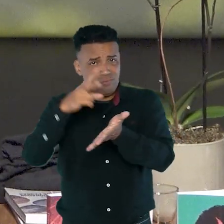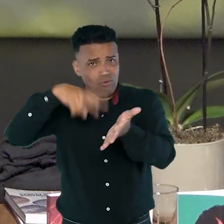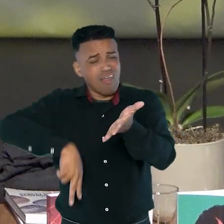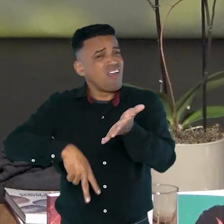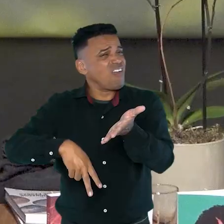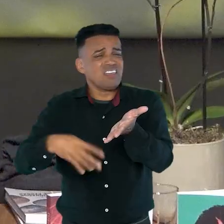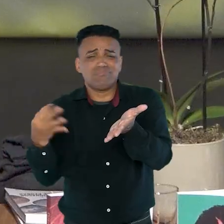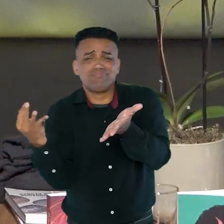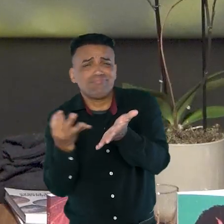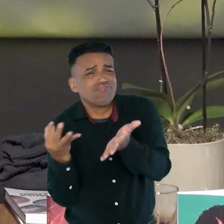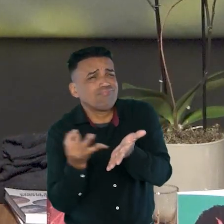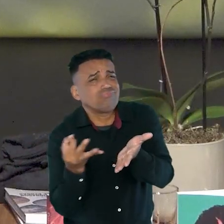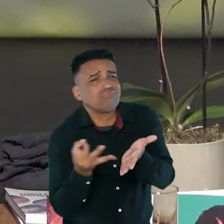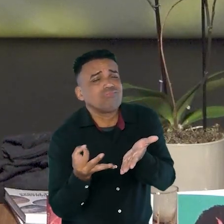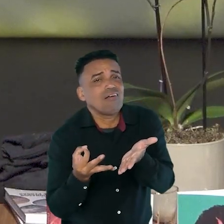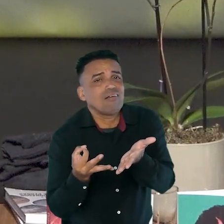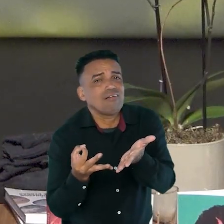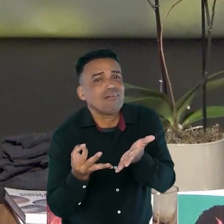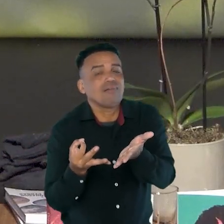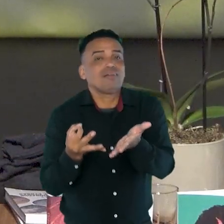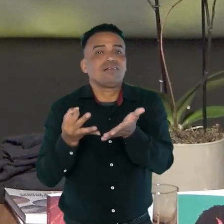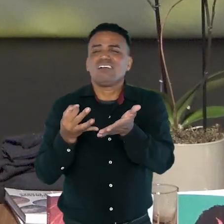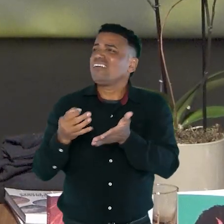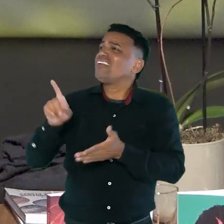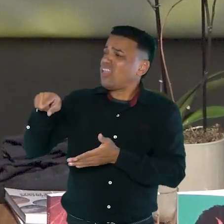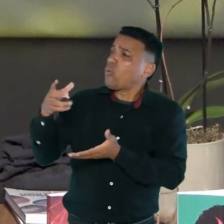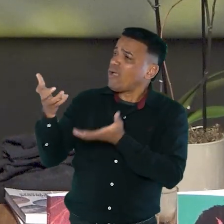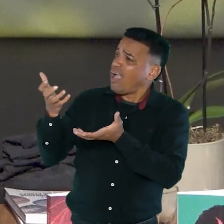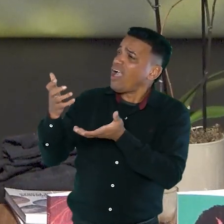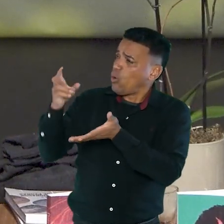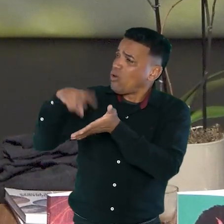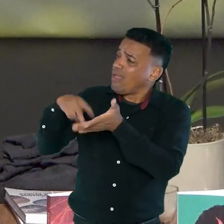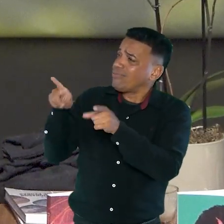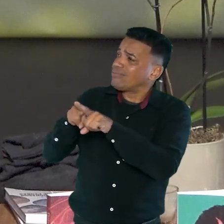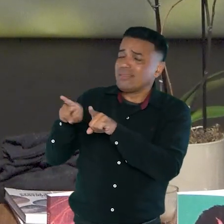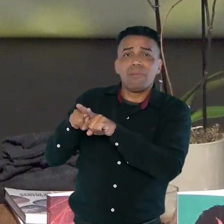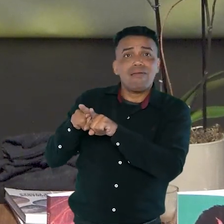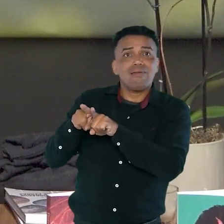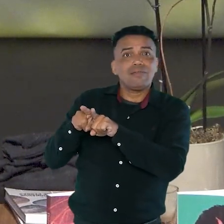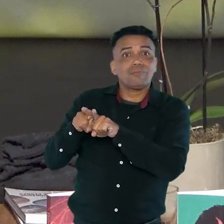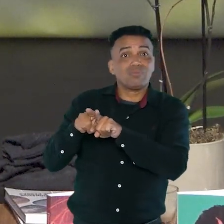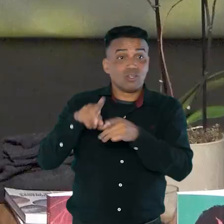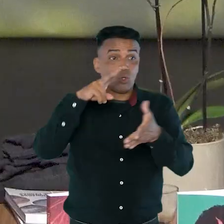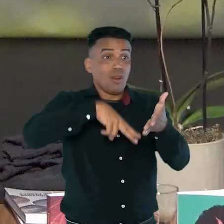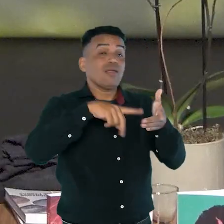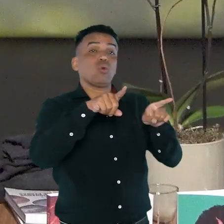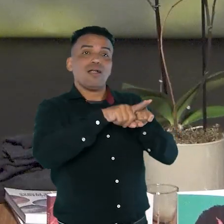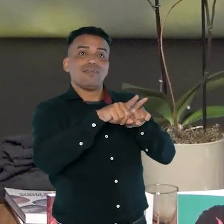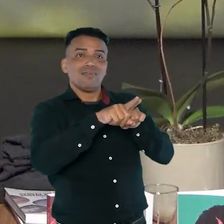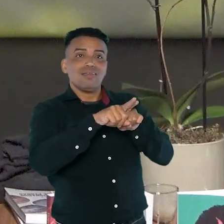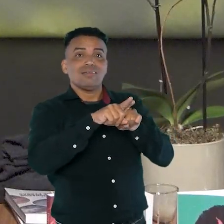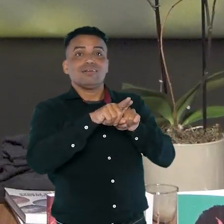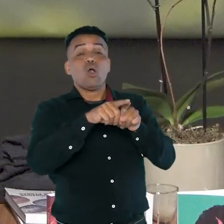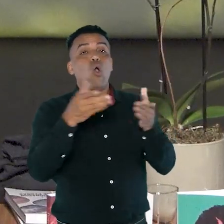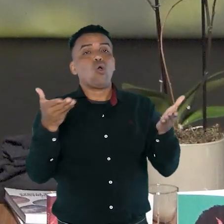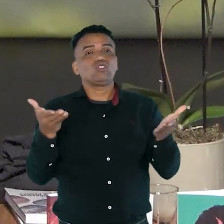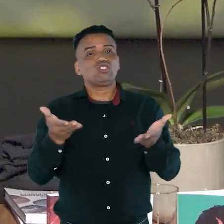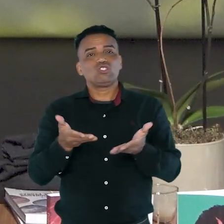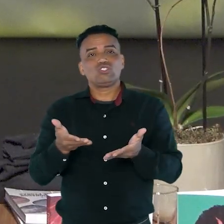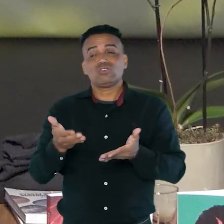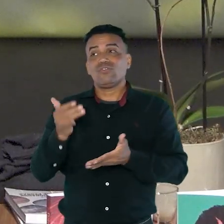esse livro é foda, esse livro pá. A pessoa falava, quero ler também esse livro e tal. E eu estou lendo esse.